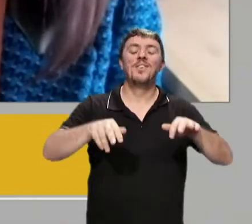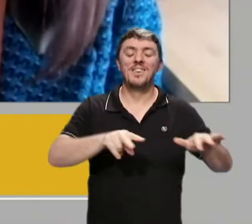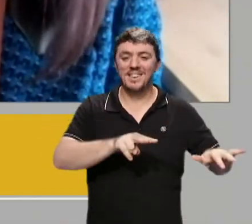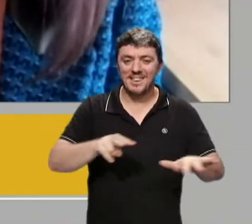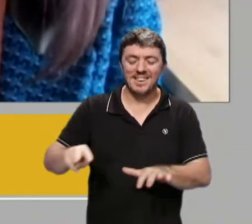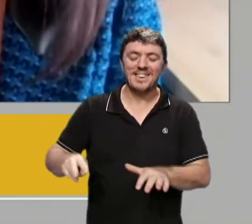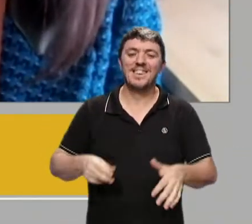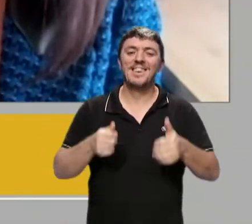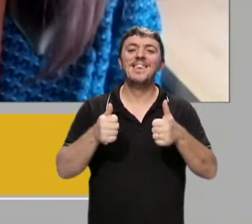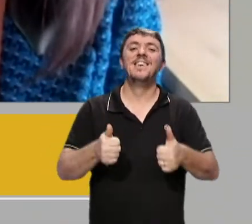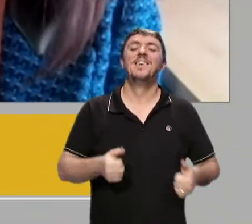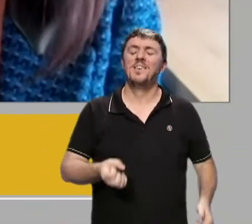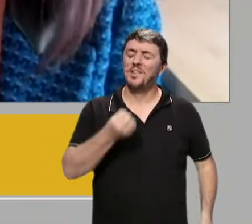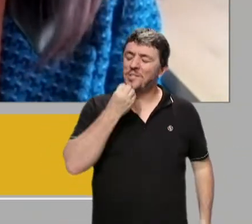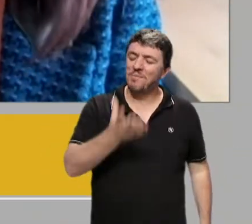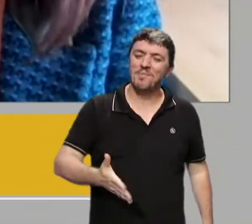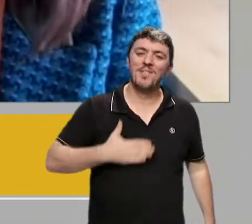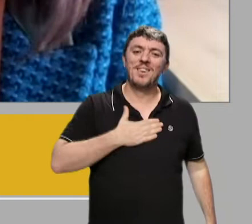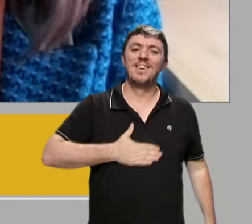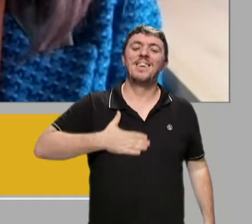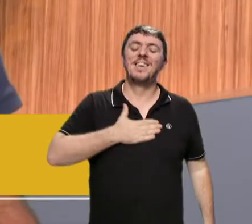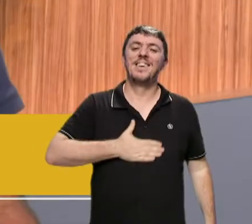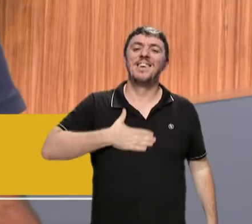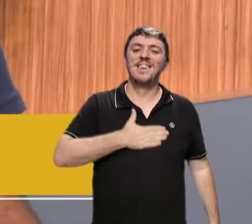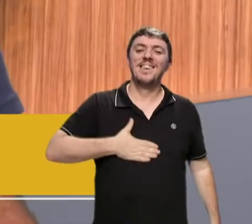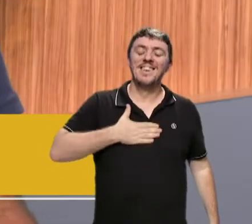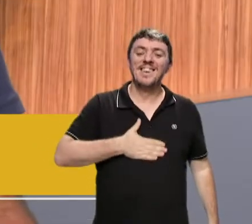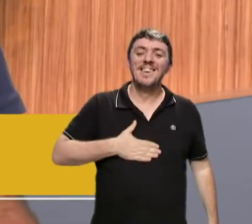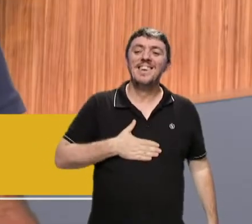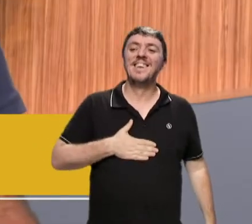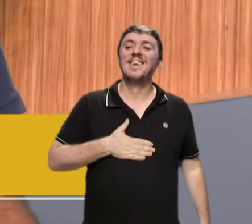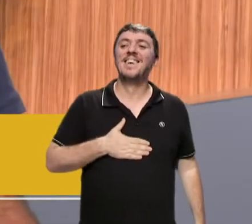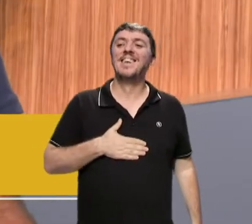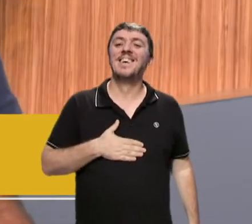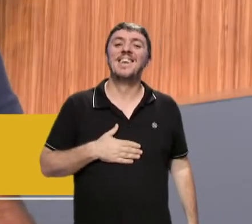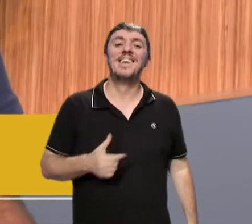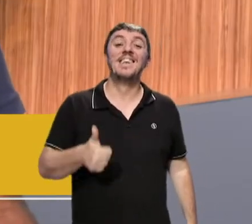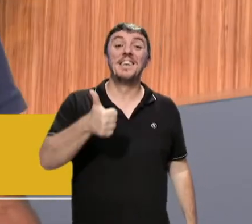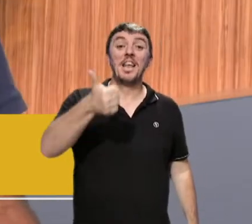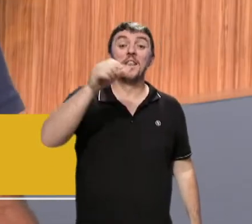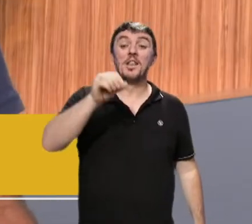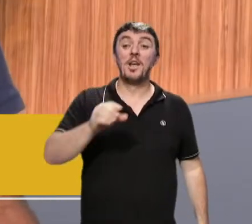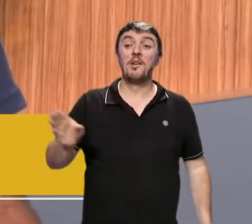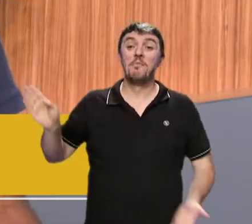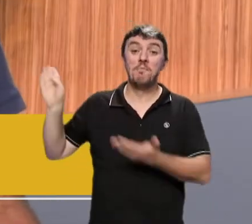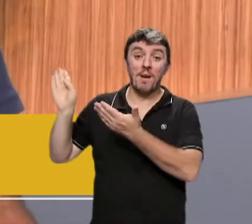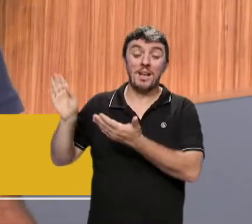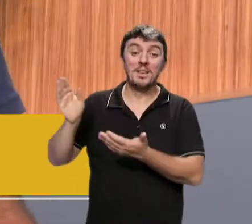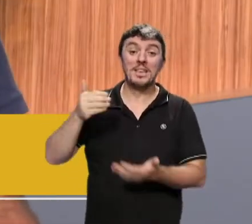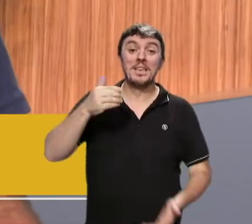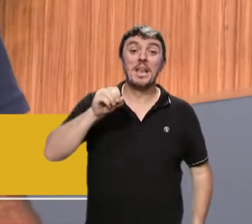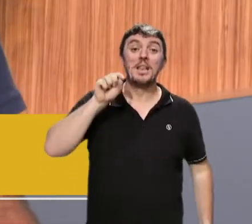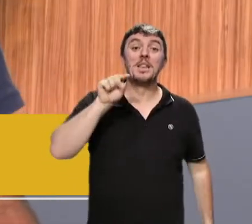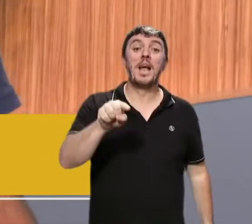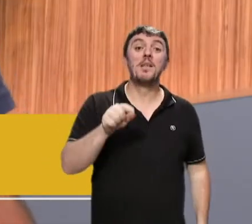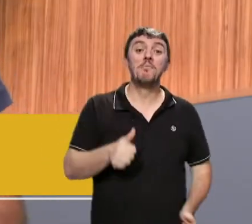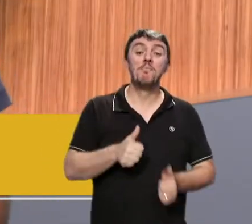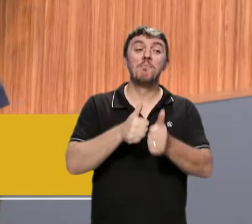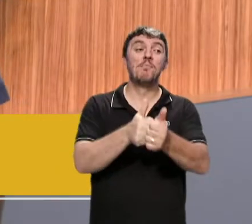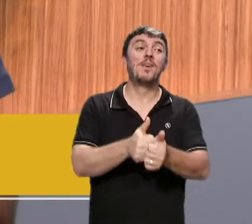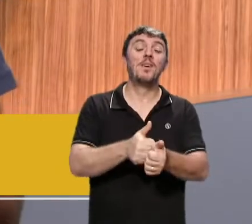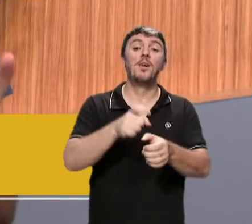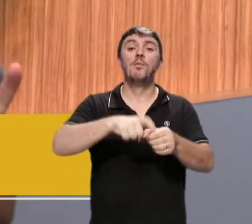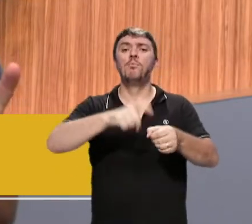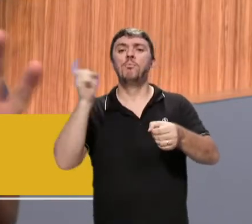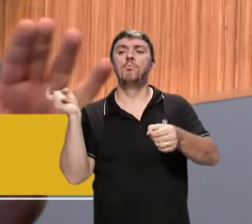semana. Aí, gente, muito bom, né? Ah, eu vou continuar com os meus 10 mil seguidores aqui. Tô feliz por enquanto. Eu fico com medo que vai caindo, né? As pessoas entram e saem,